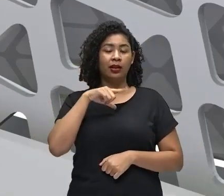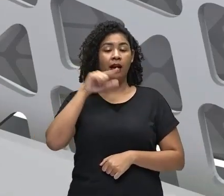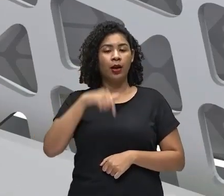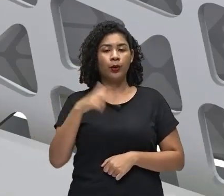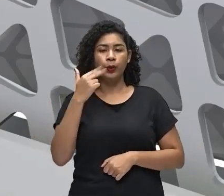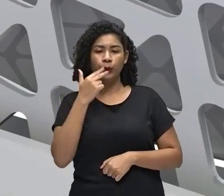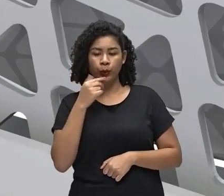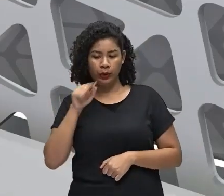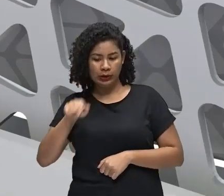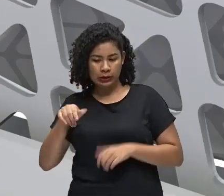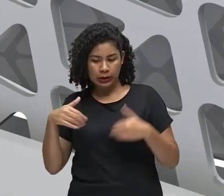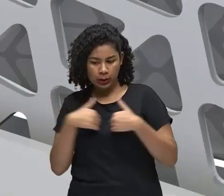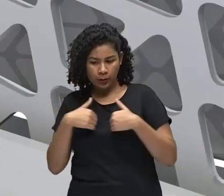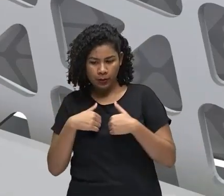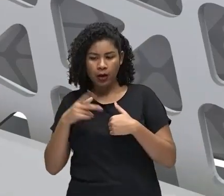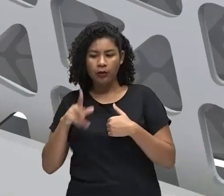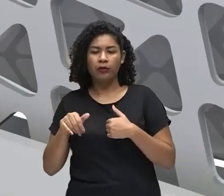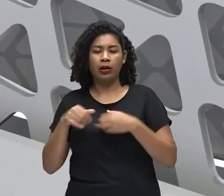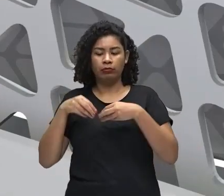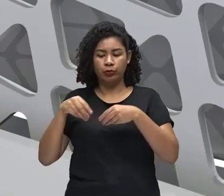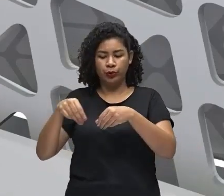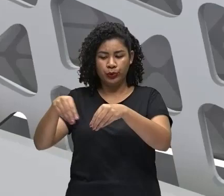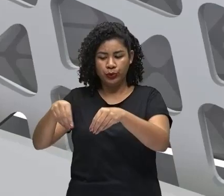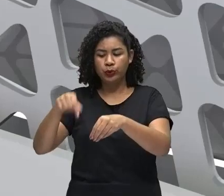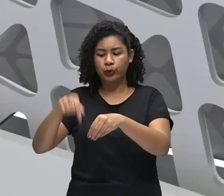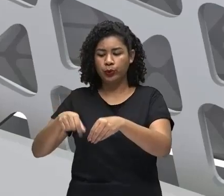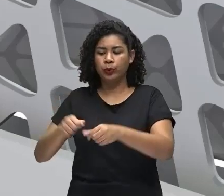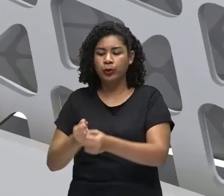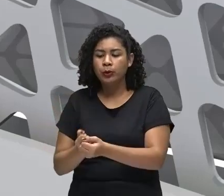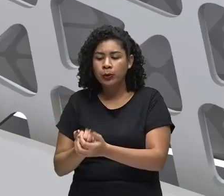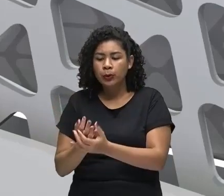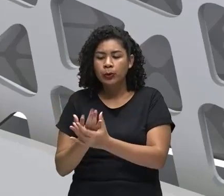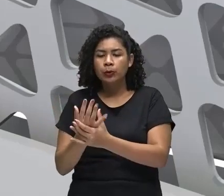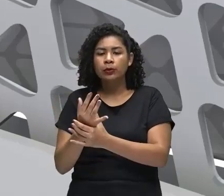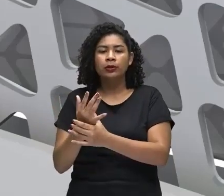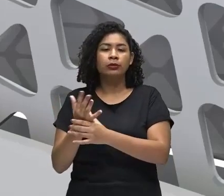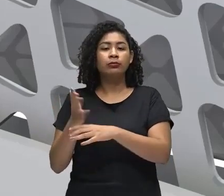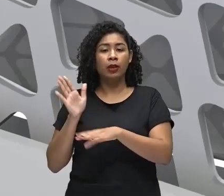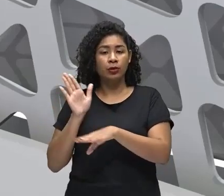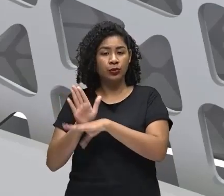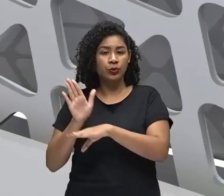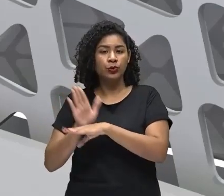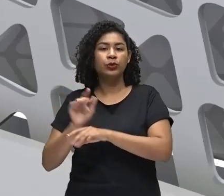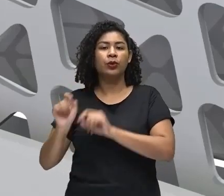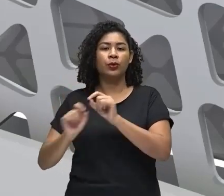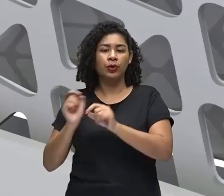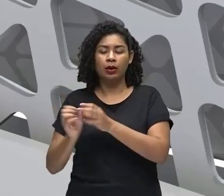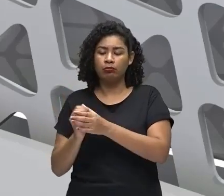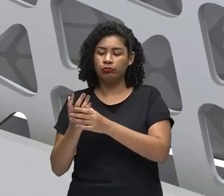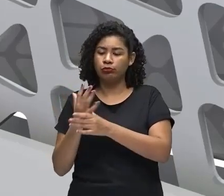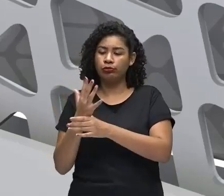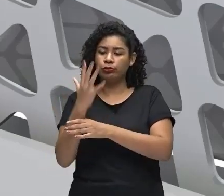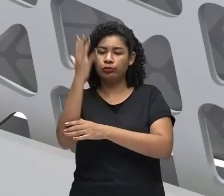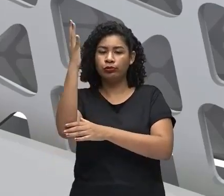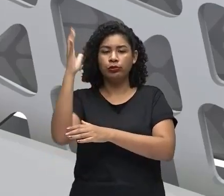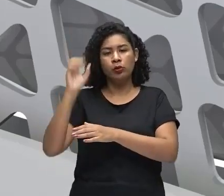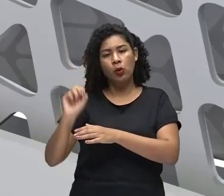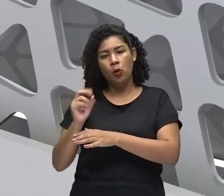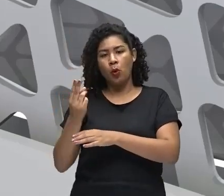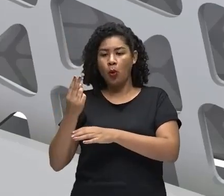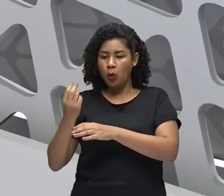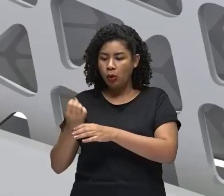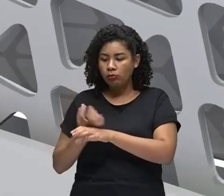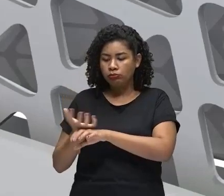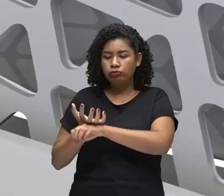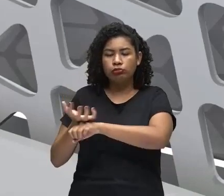daquele animal voltam para o solo, enriquece o solo e serve ali para que os seres produtores, no caso das plantas, eles possam